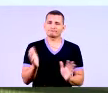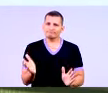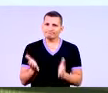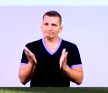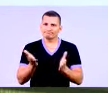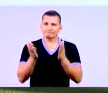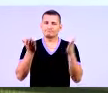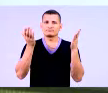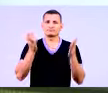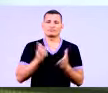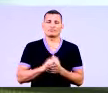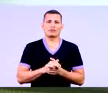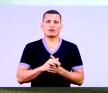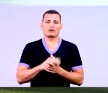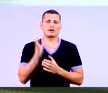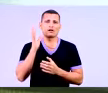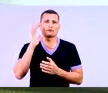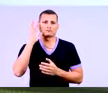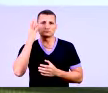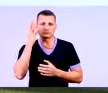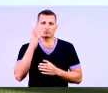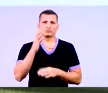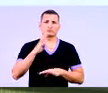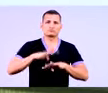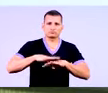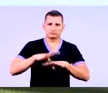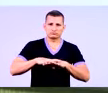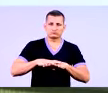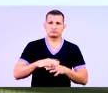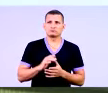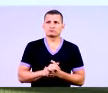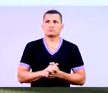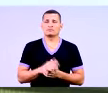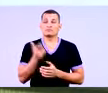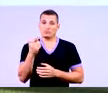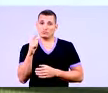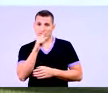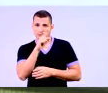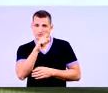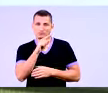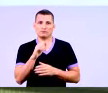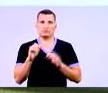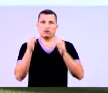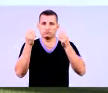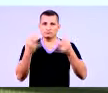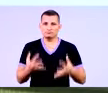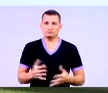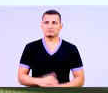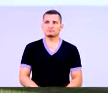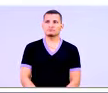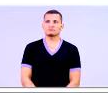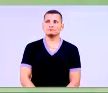resolução dos das operações aritméticas vou voltar aqui no quadro novamente numa actividade que a gente fez